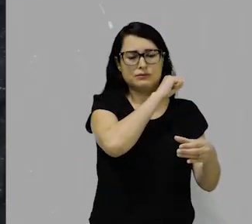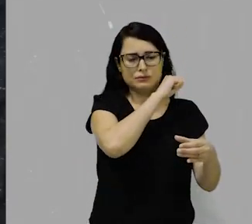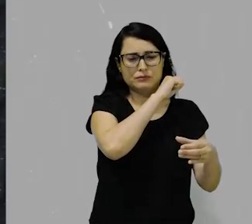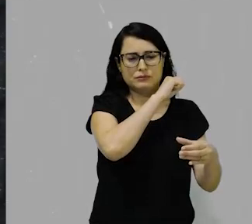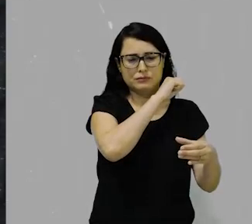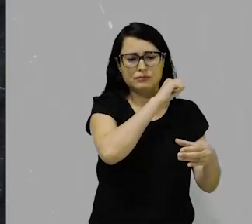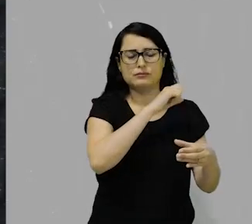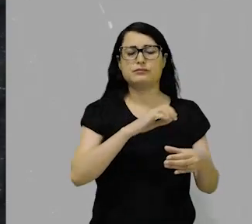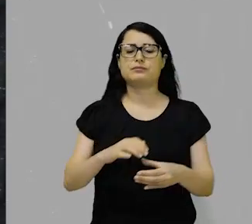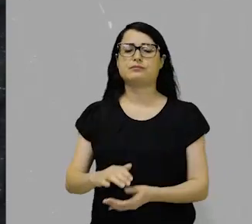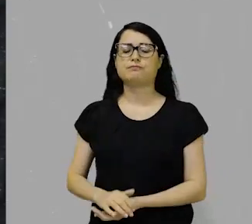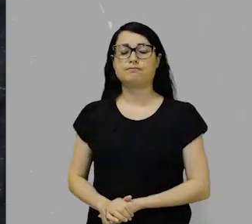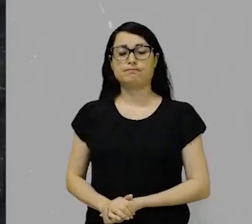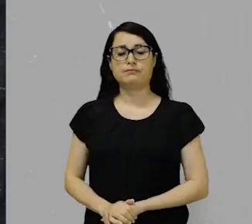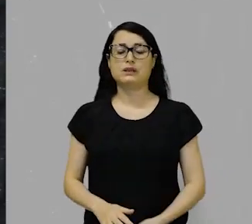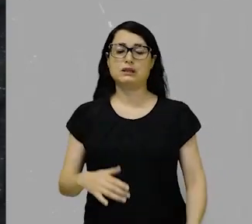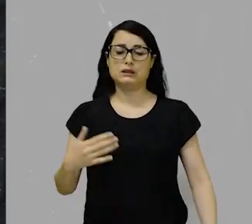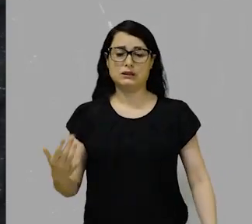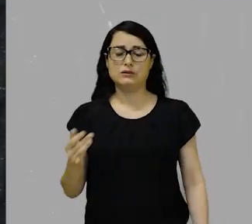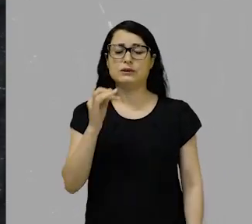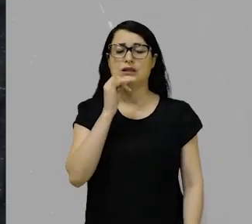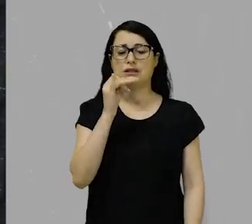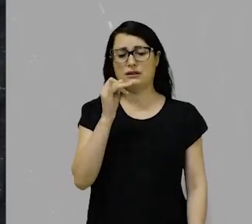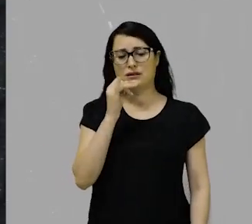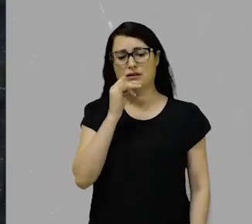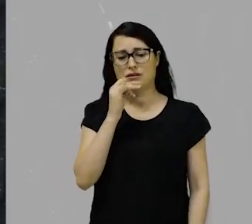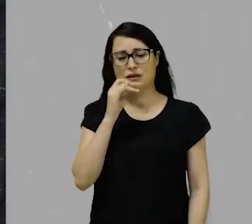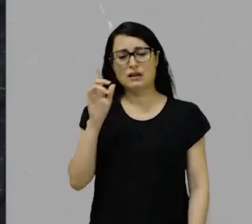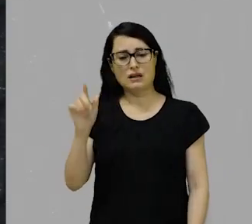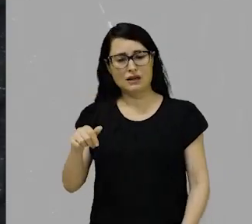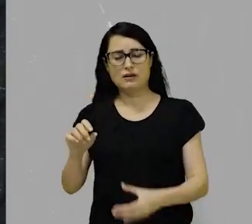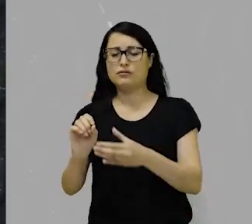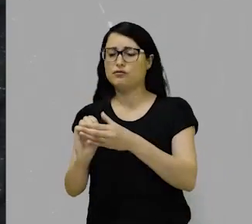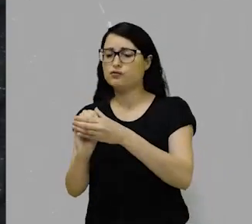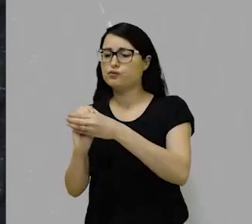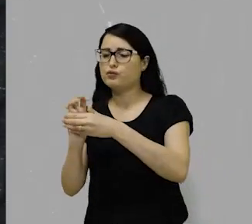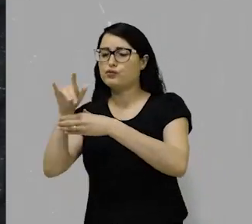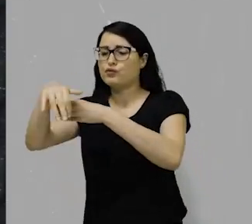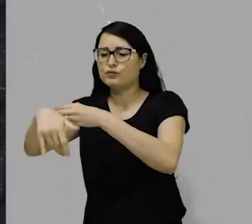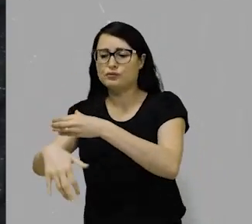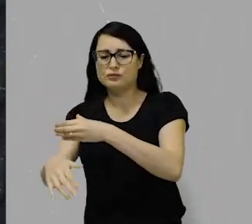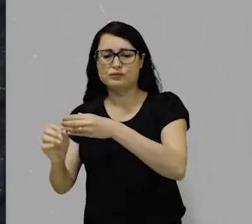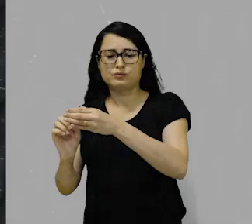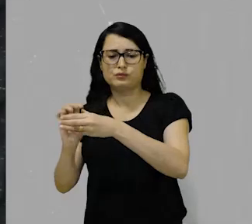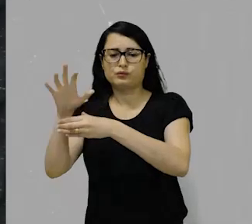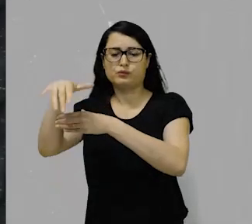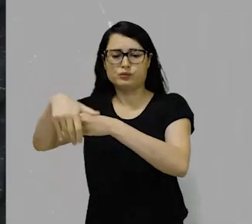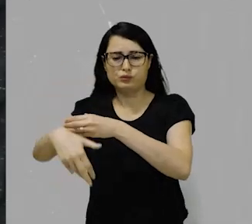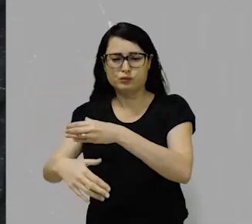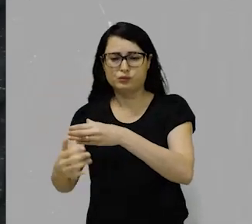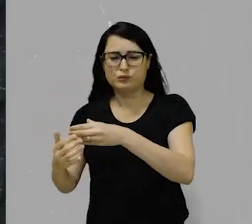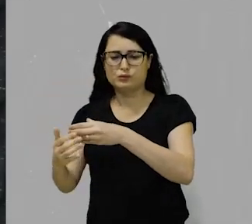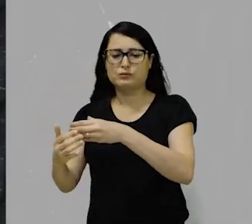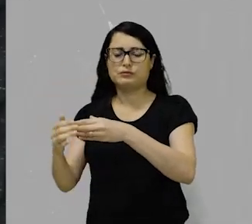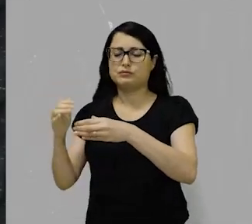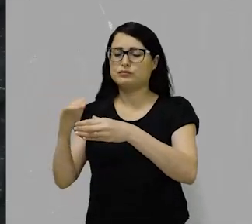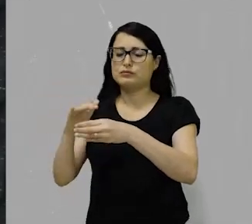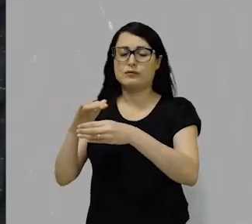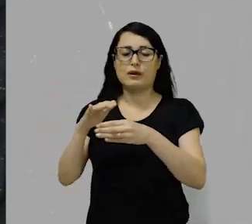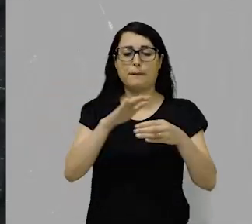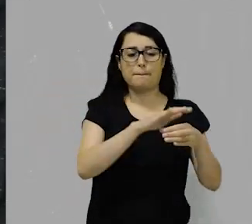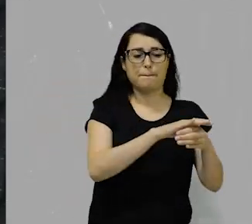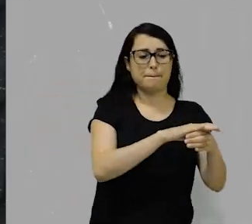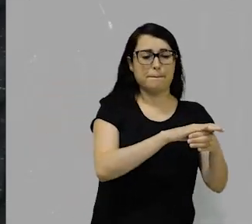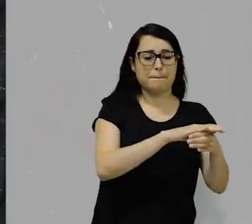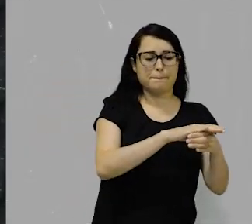galera? Isso daí, por exemplo, galera, é o vulcanismo, né? Na borda ali da tampa, o que vai